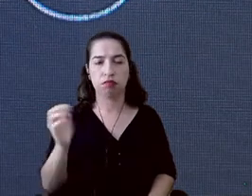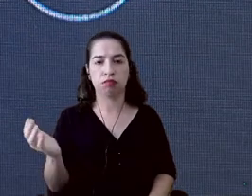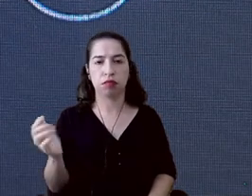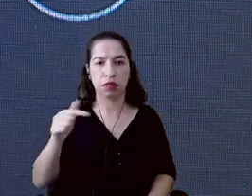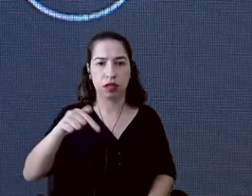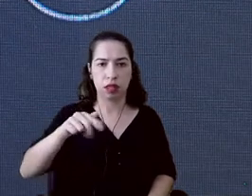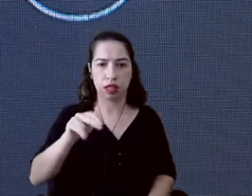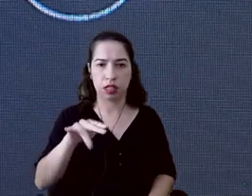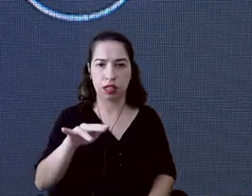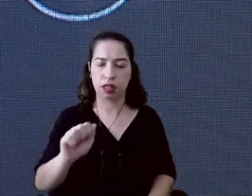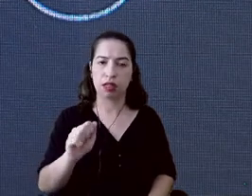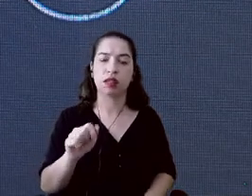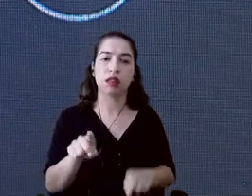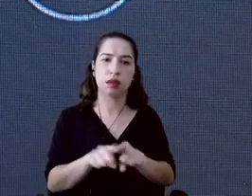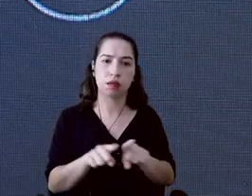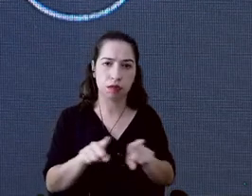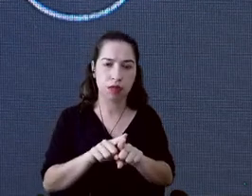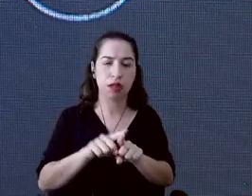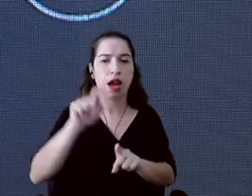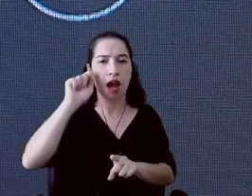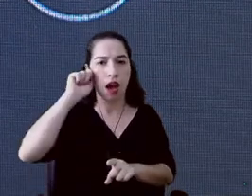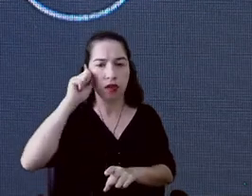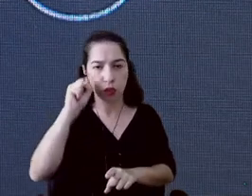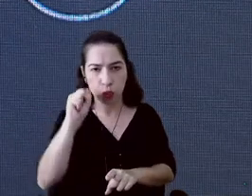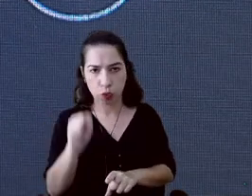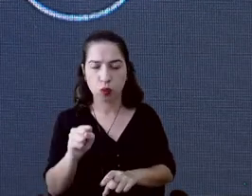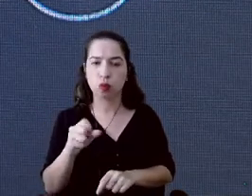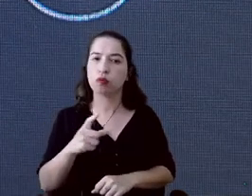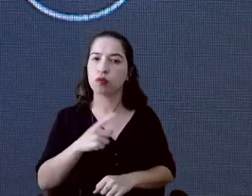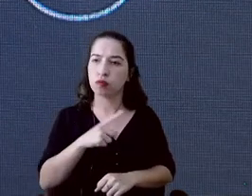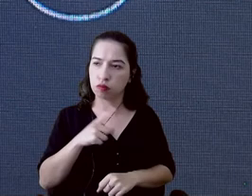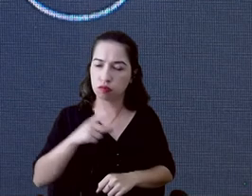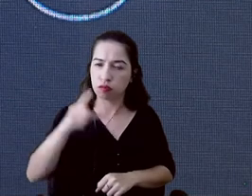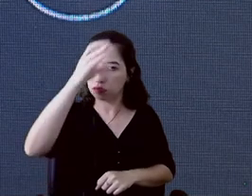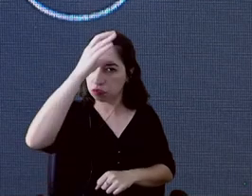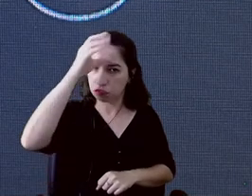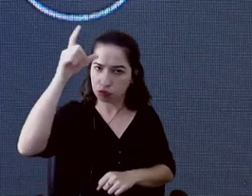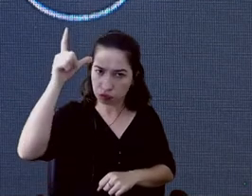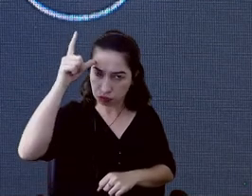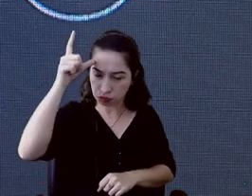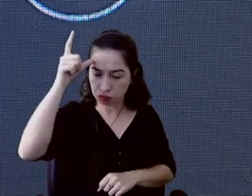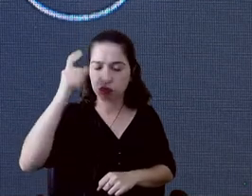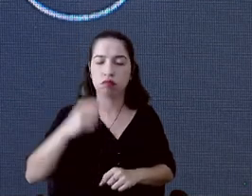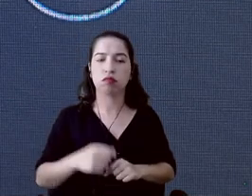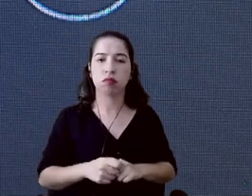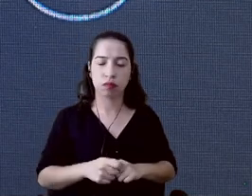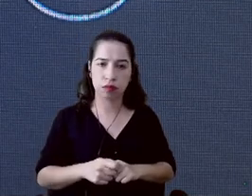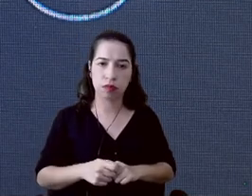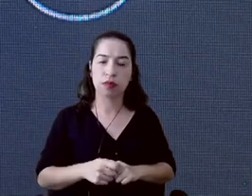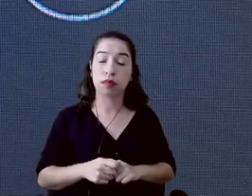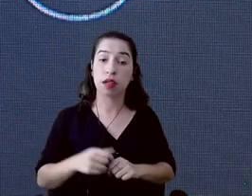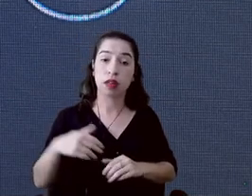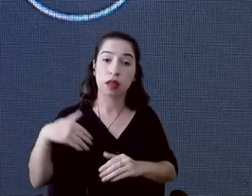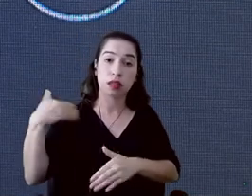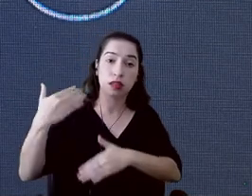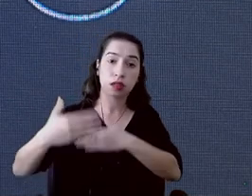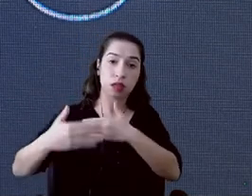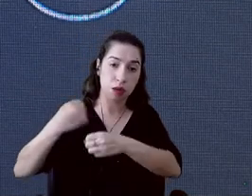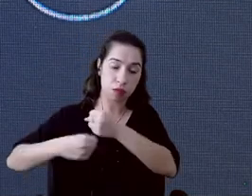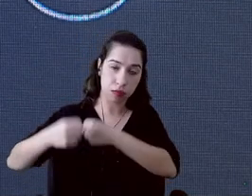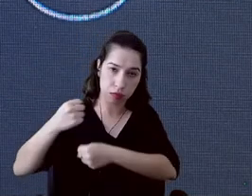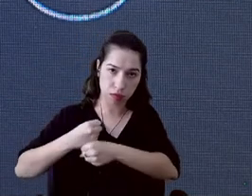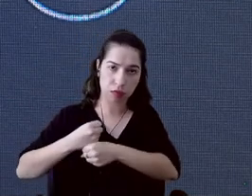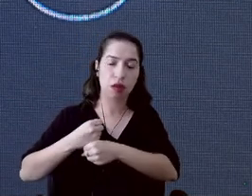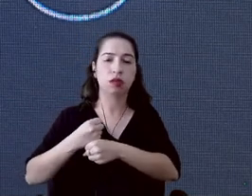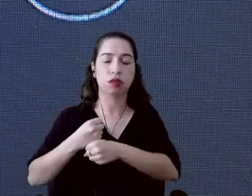ativas já com clientes já processando no terceiro trimestre ano passado e desde então a gente vem investindo no